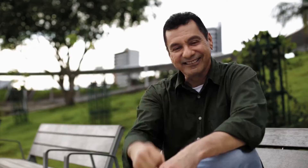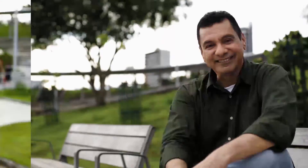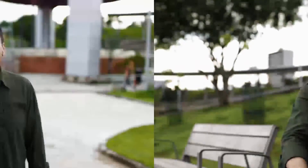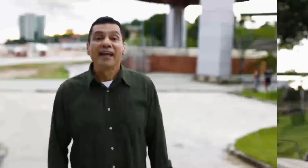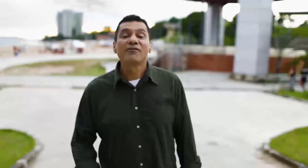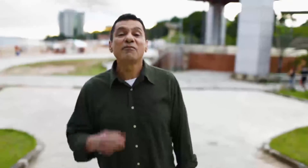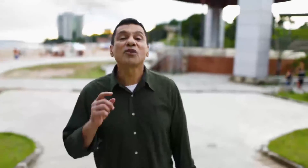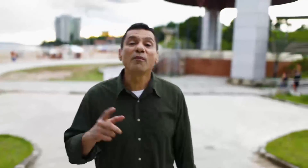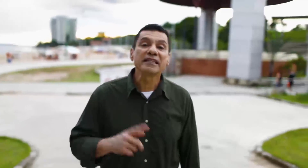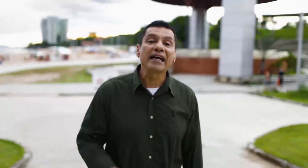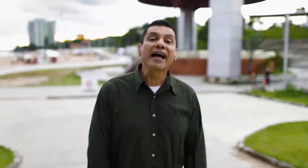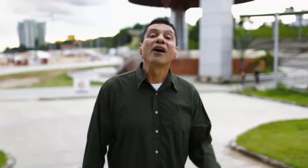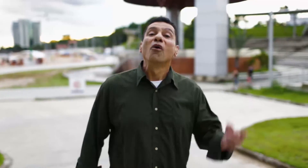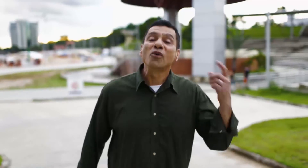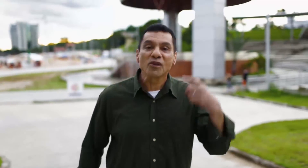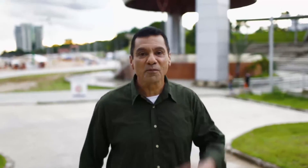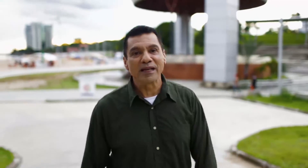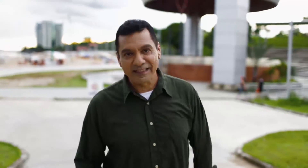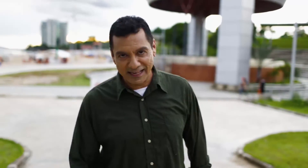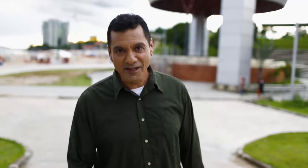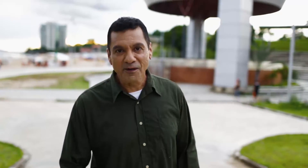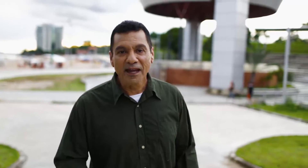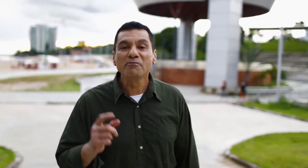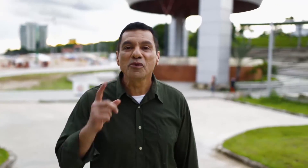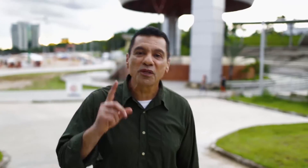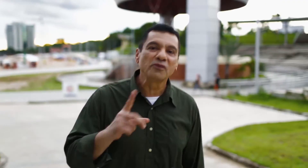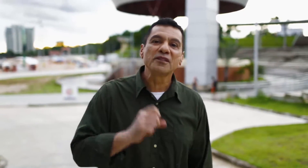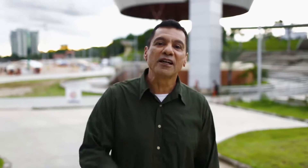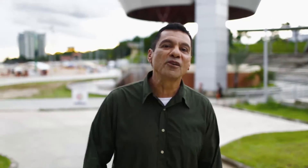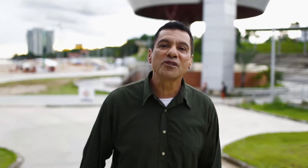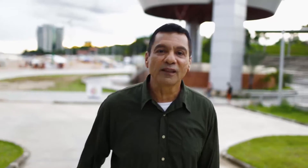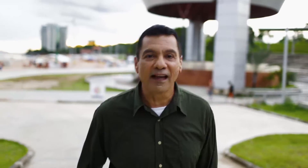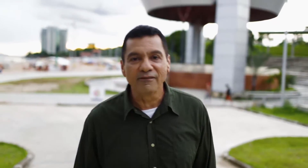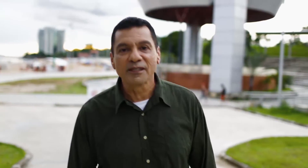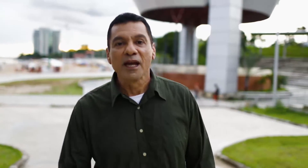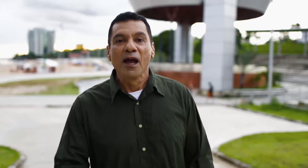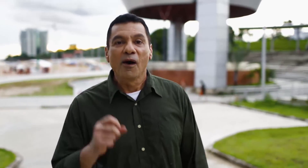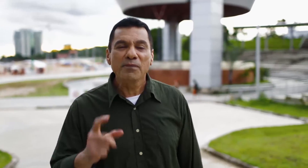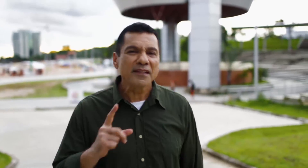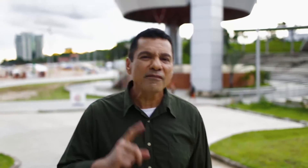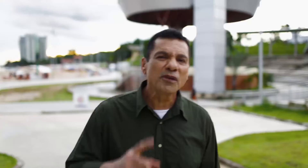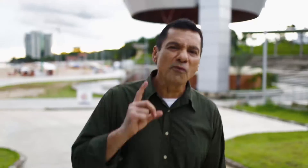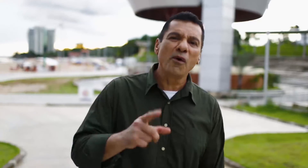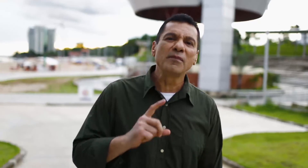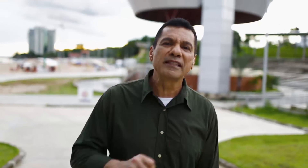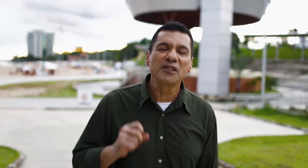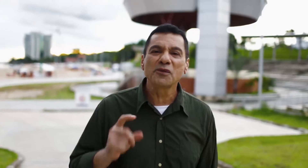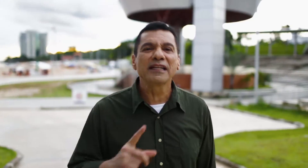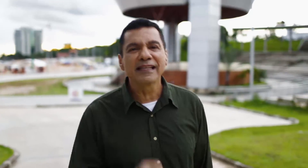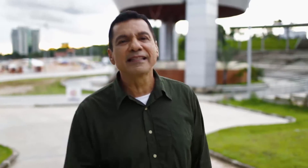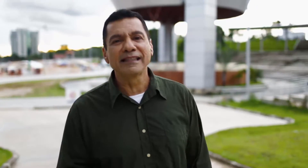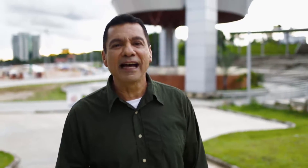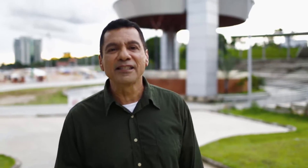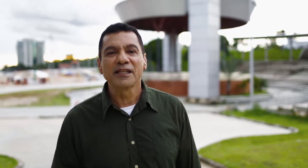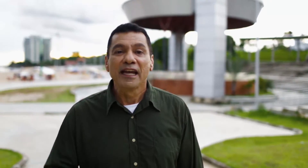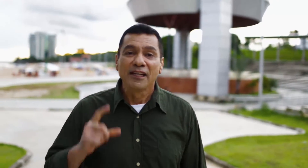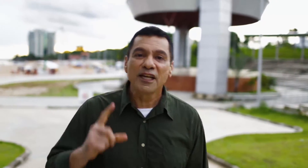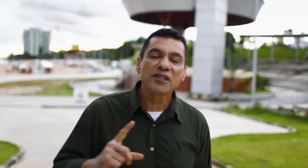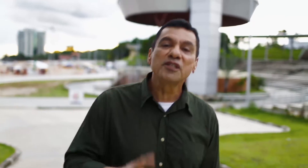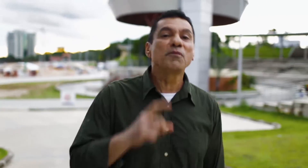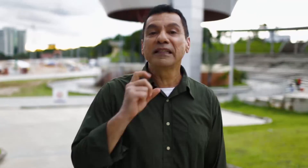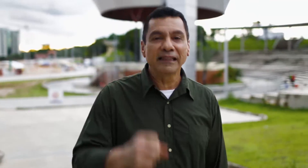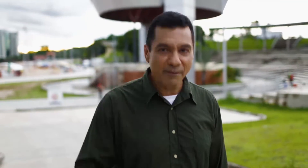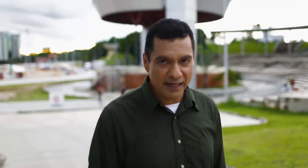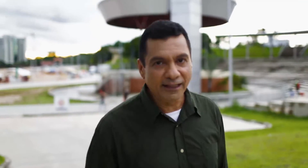lá? E vamos começar o nosso passeio em busca dos ângulos notáveis. Observe que o homem sentiu a necessidade